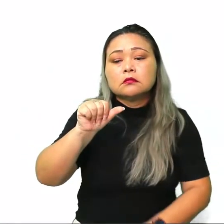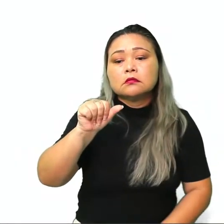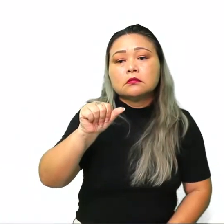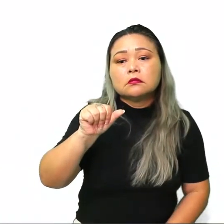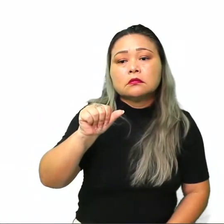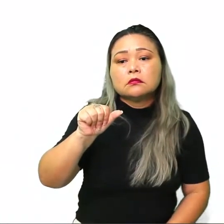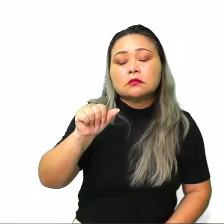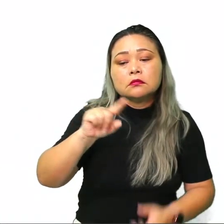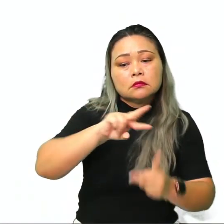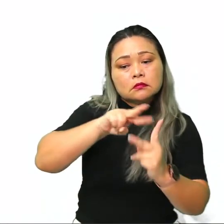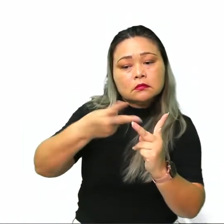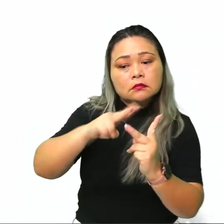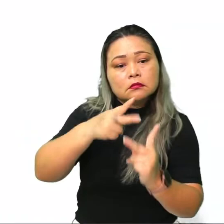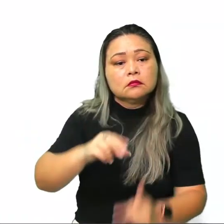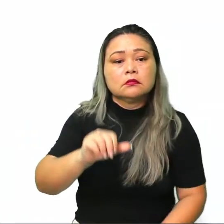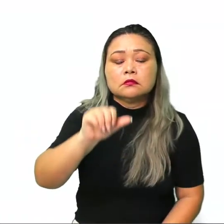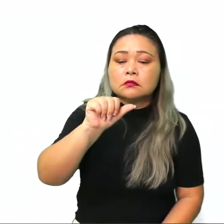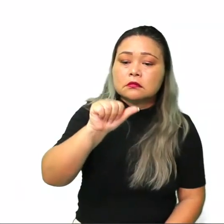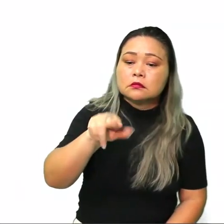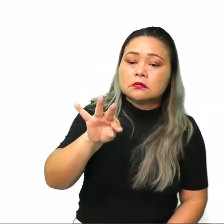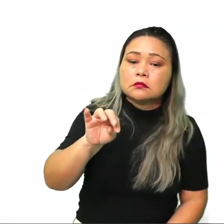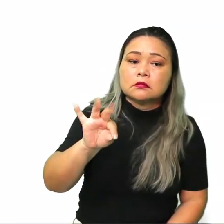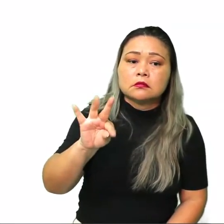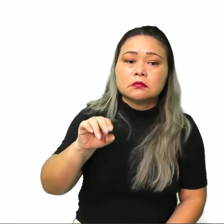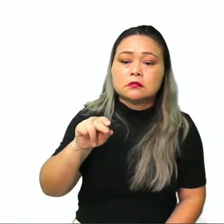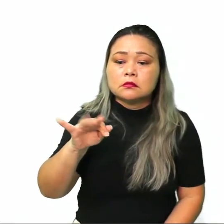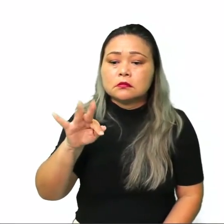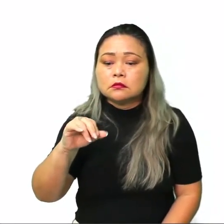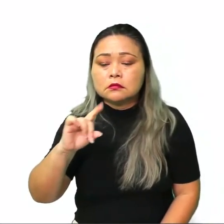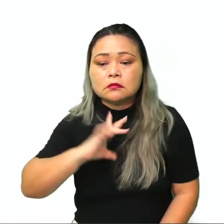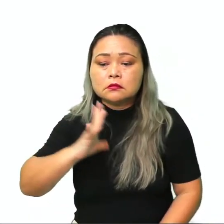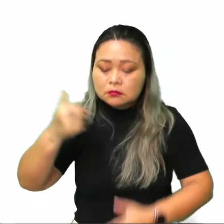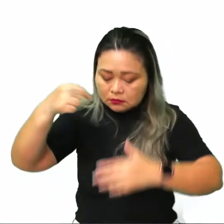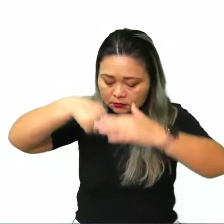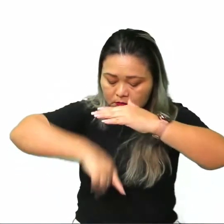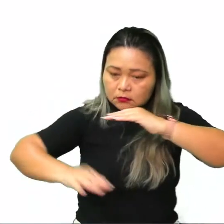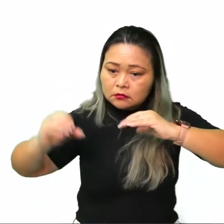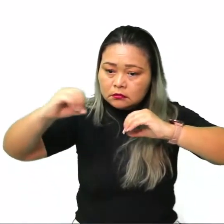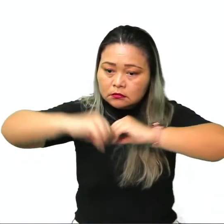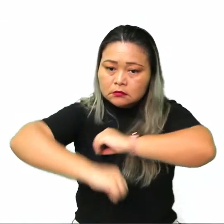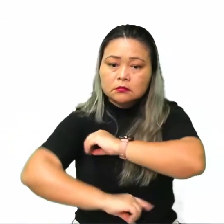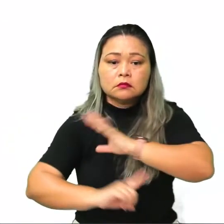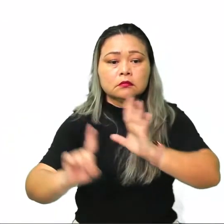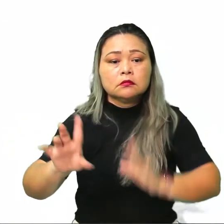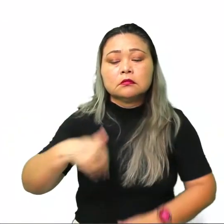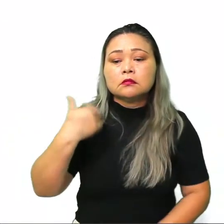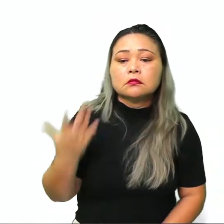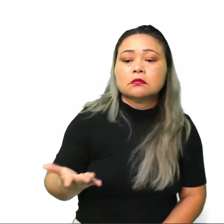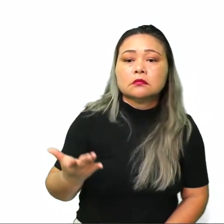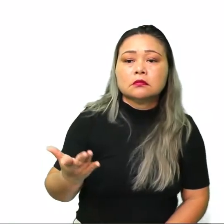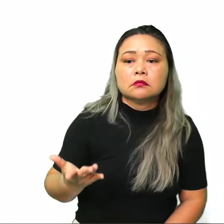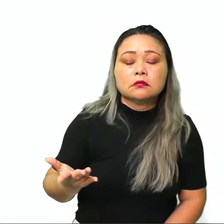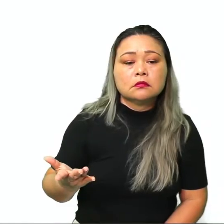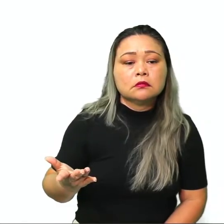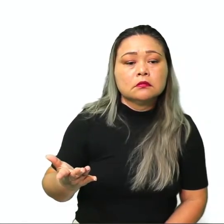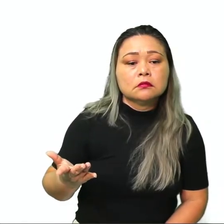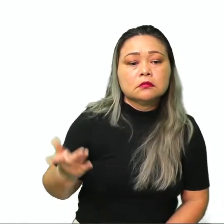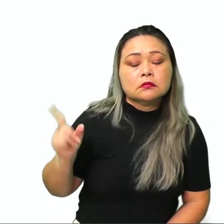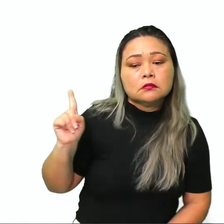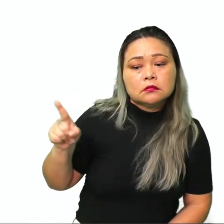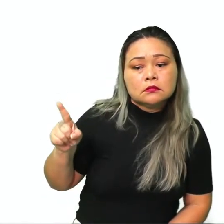à hipótese autotrófica que diz que a vida surgiu lá no fundo dos oceanos? Vamos lá?